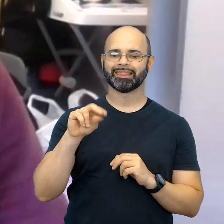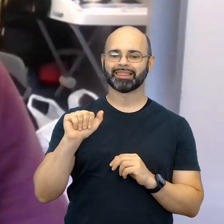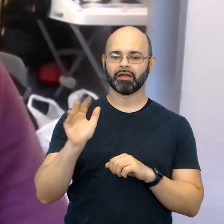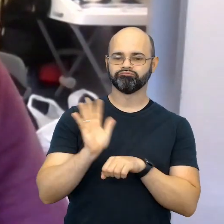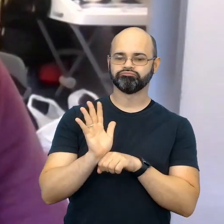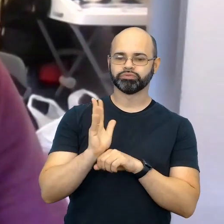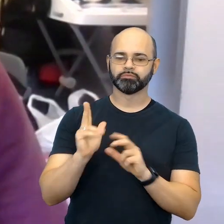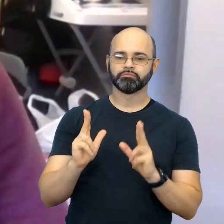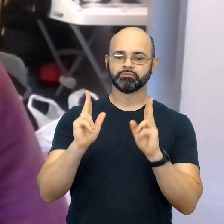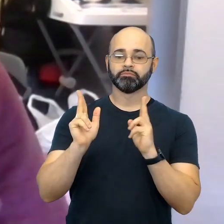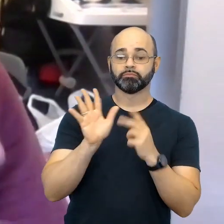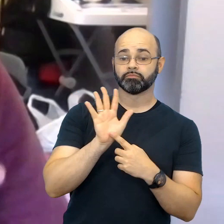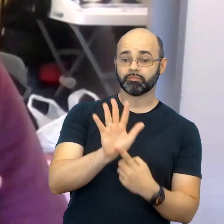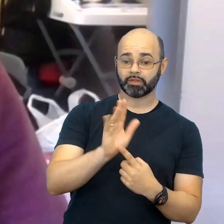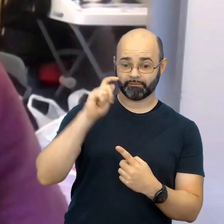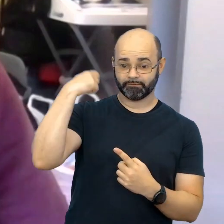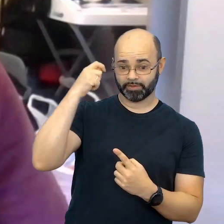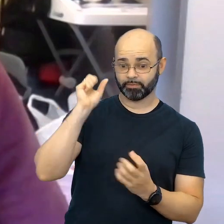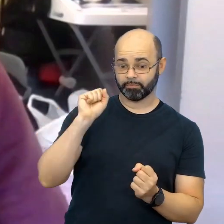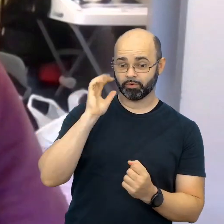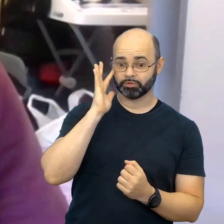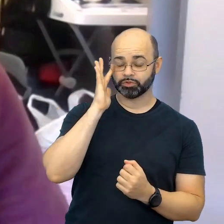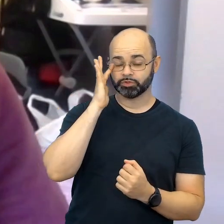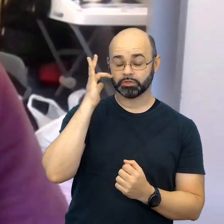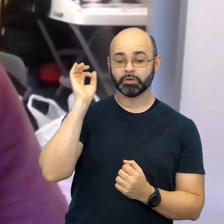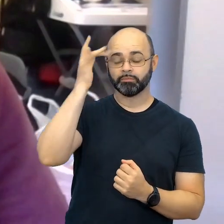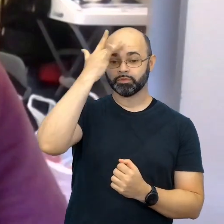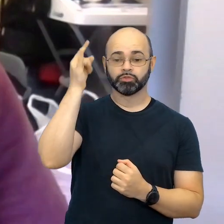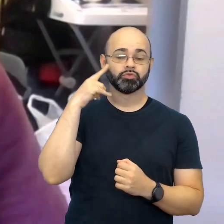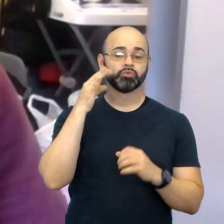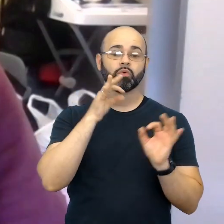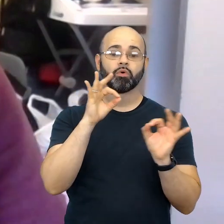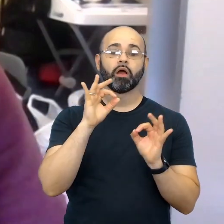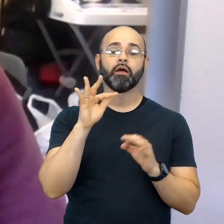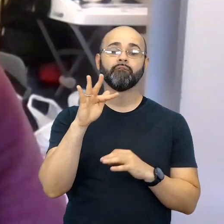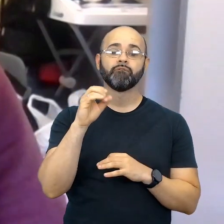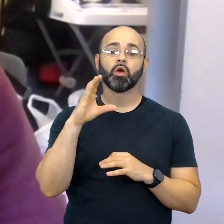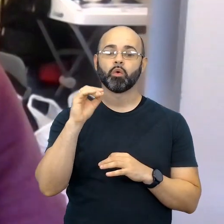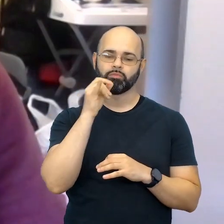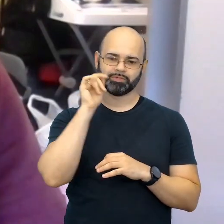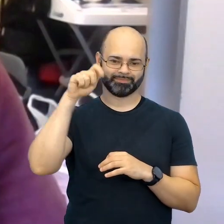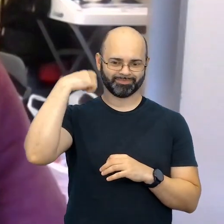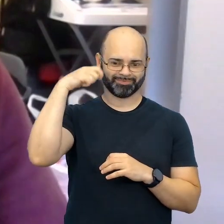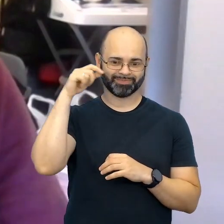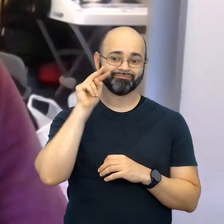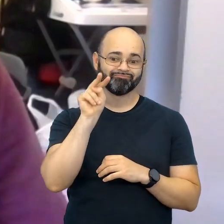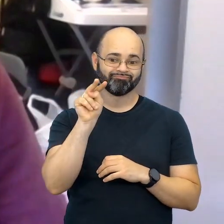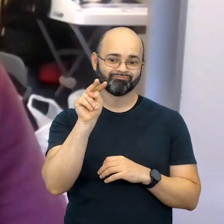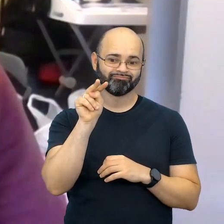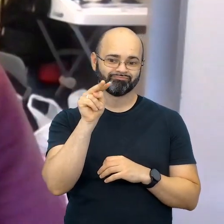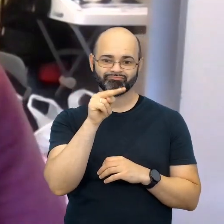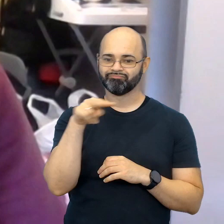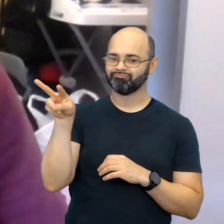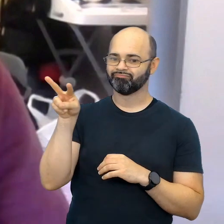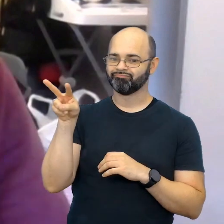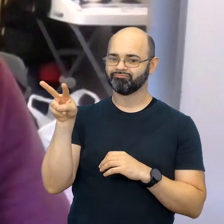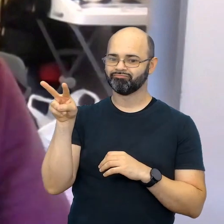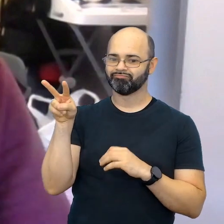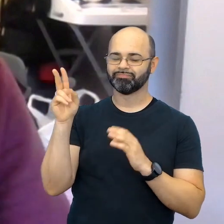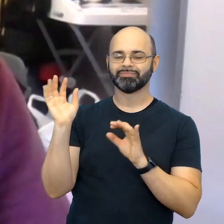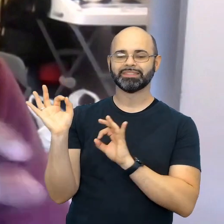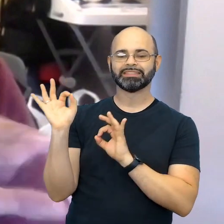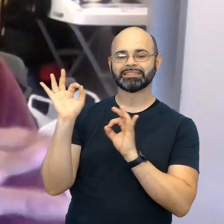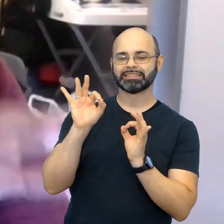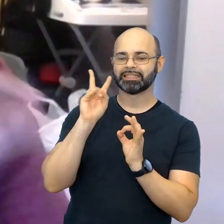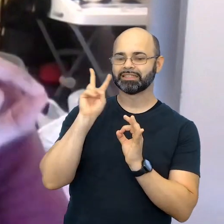sendo, eu tenho que tomar cuidado para não tirar o foco do olhar da pessoa quando ela está assistindo um vídeo na tela, daquilo que eu quero que ela veja na cena. Por exemplo,